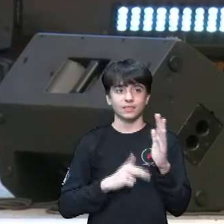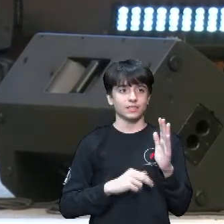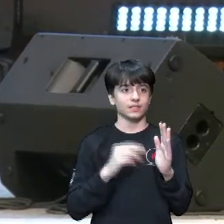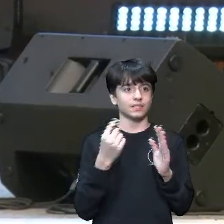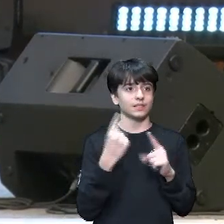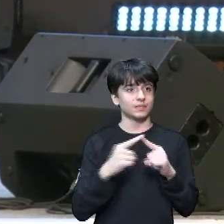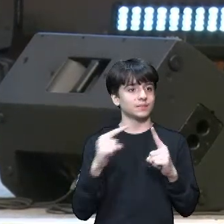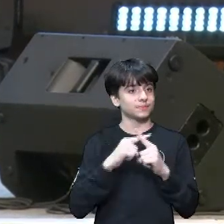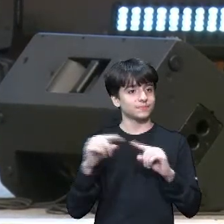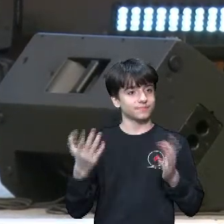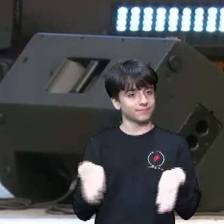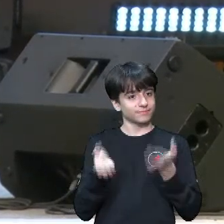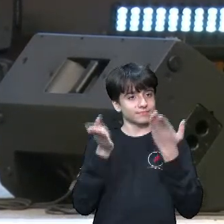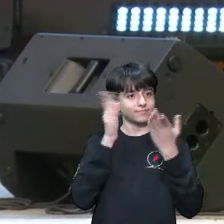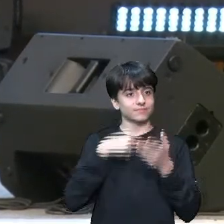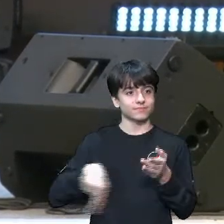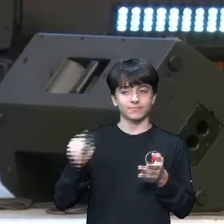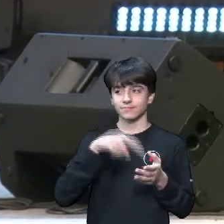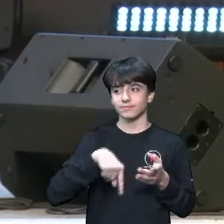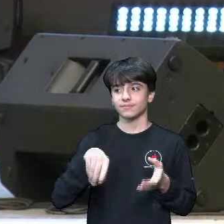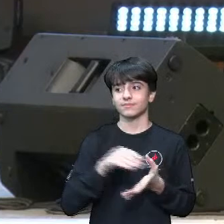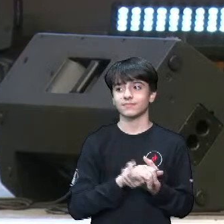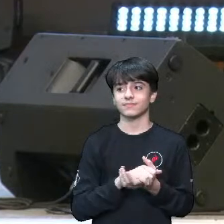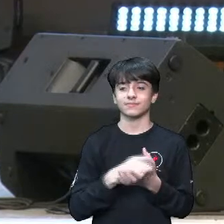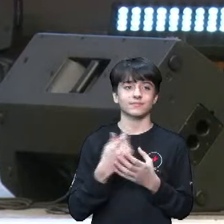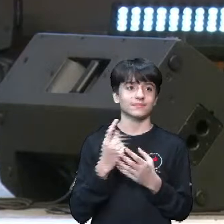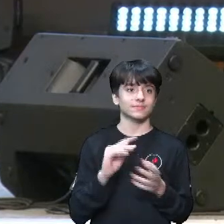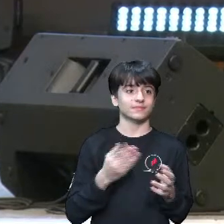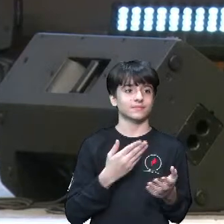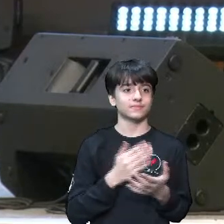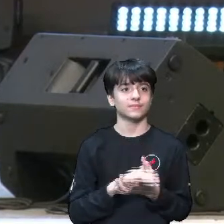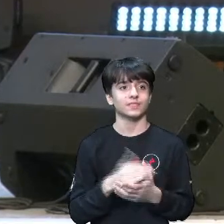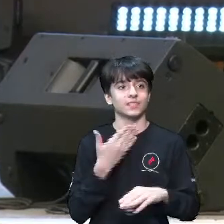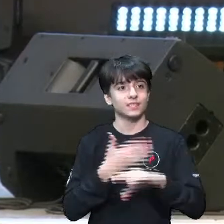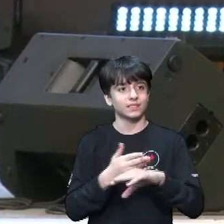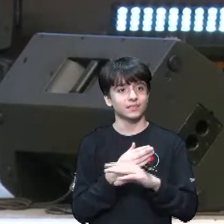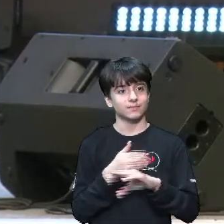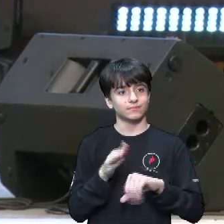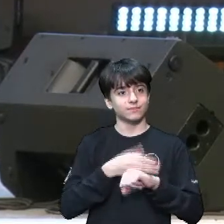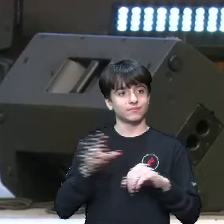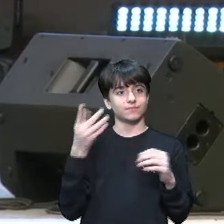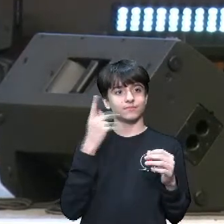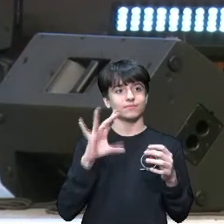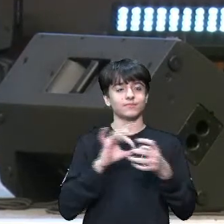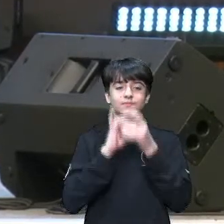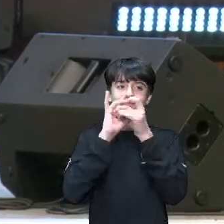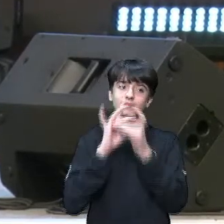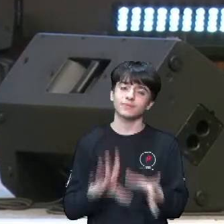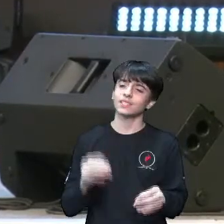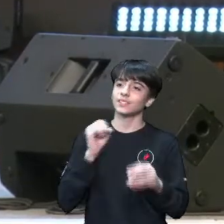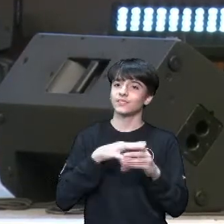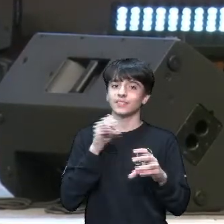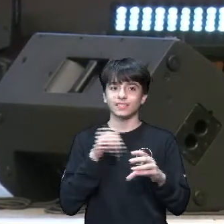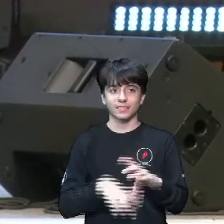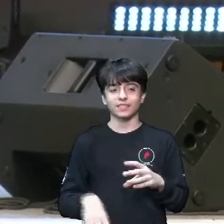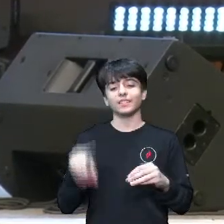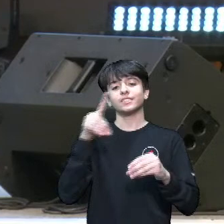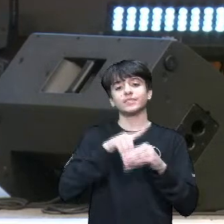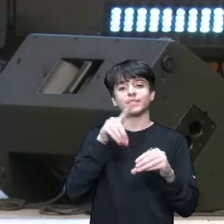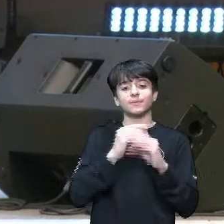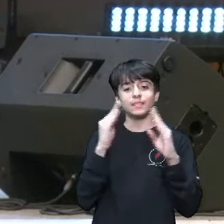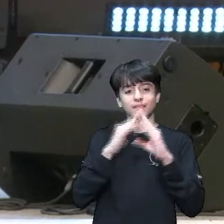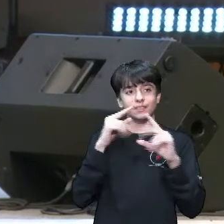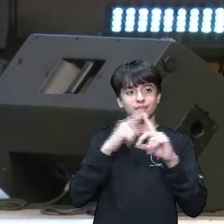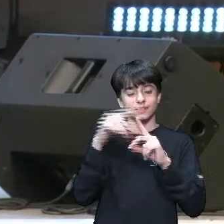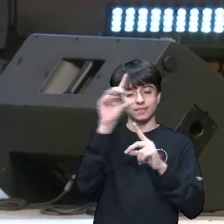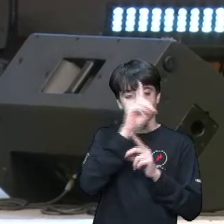você a exercitar a sua liberalidade em ofertar, em dizimar na casa de Deus,